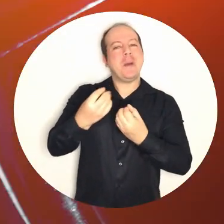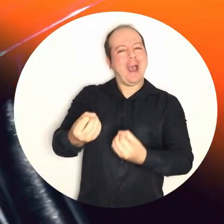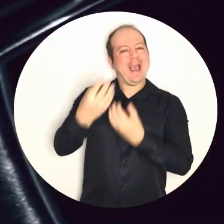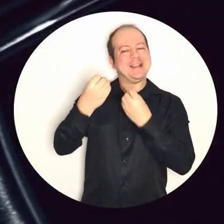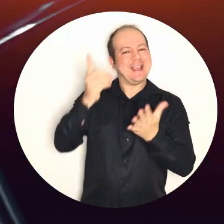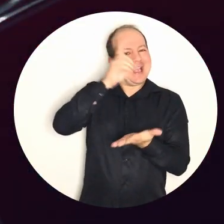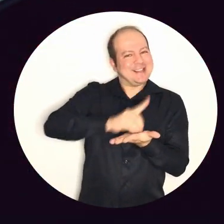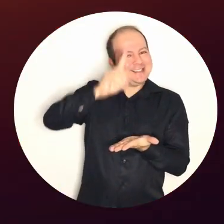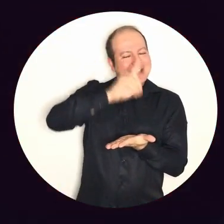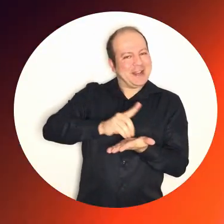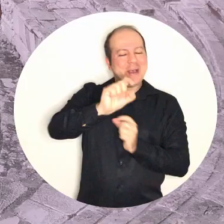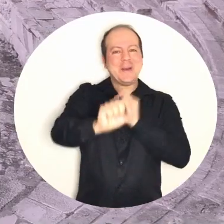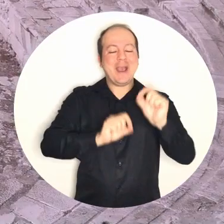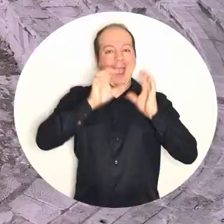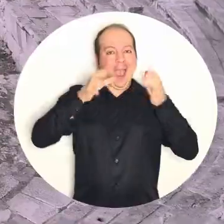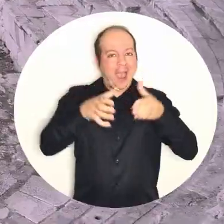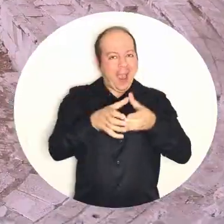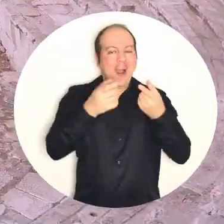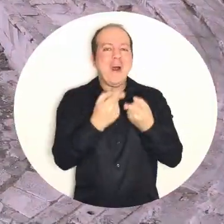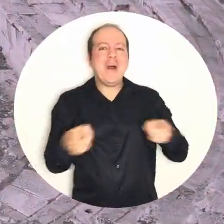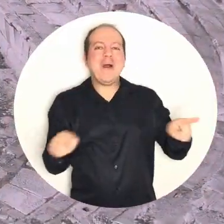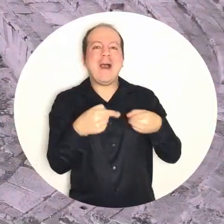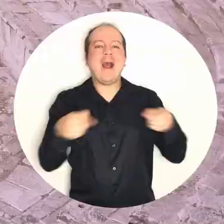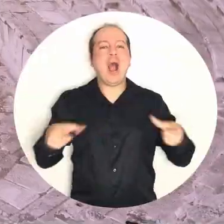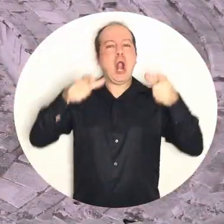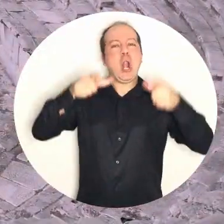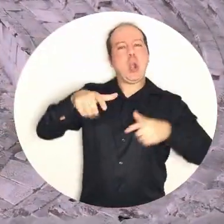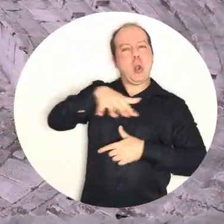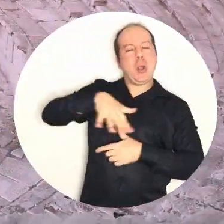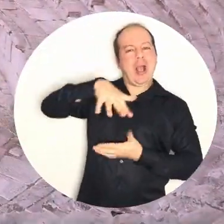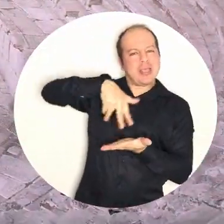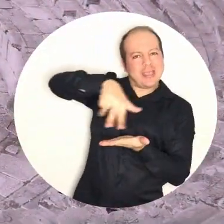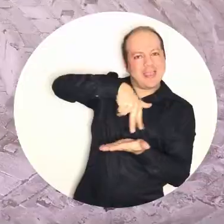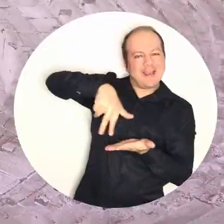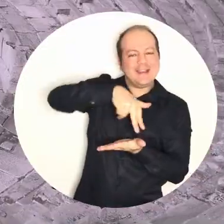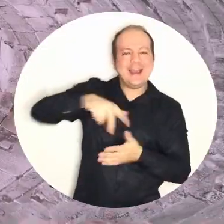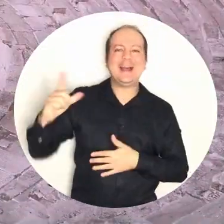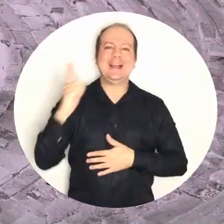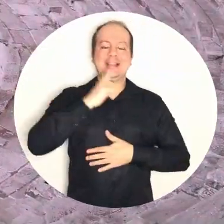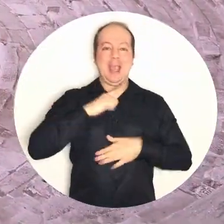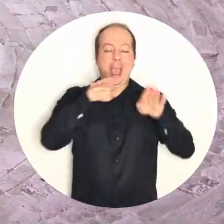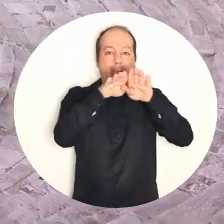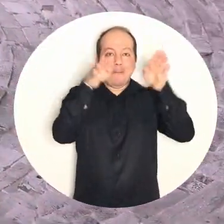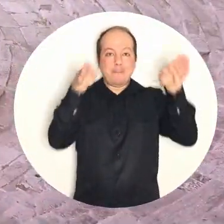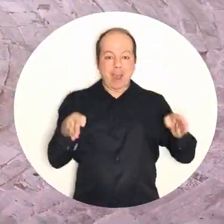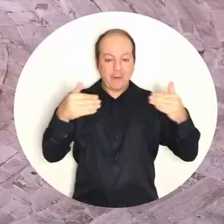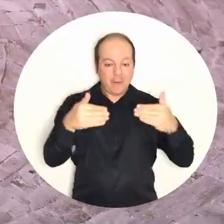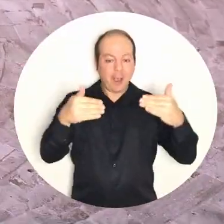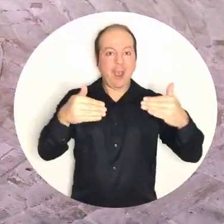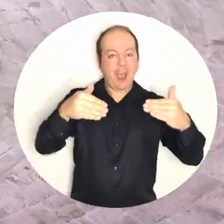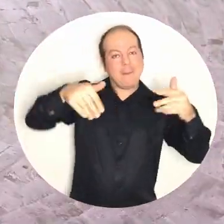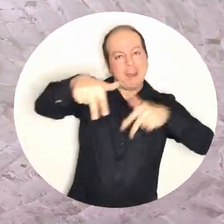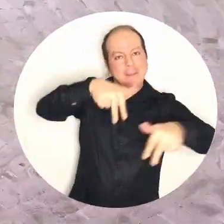os modernos dicionários, a orquestra remetia a um lugar de dança, que ficava entre o palco e